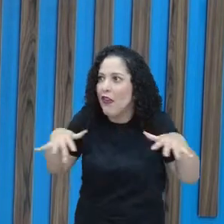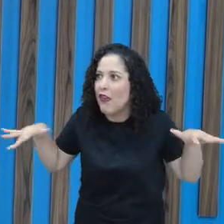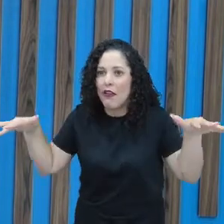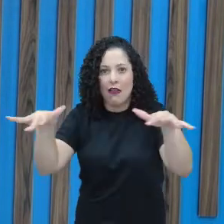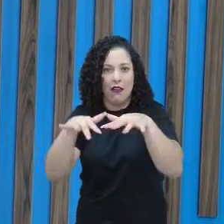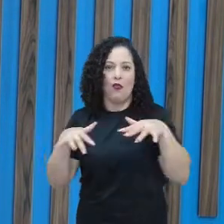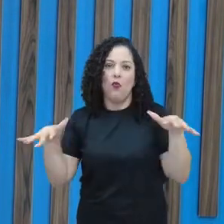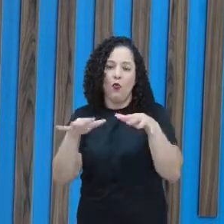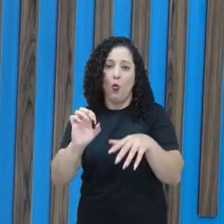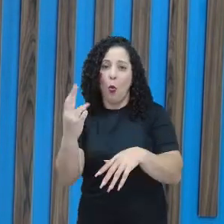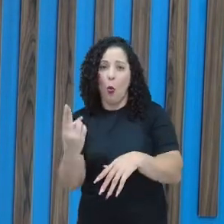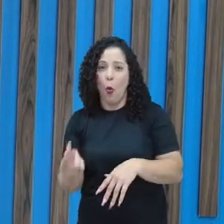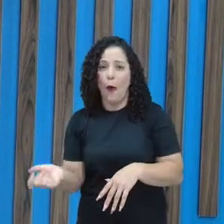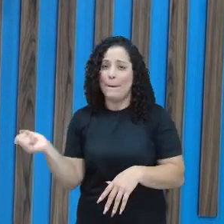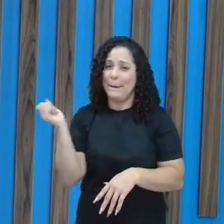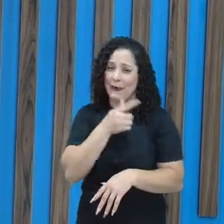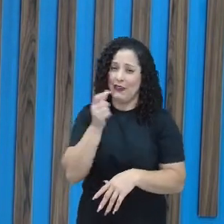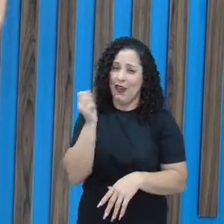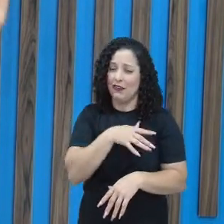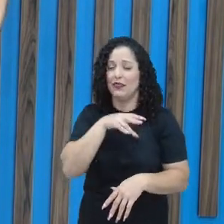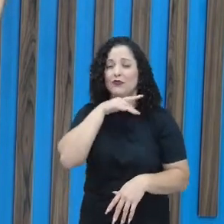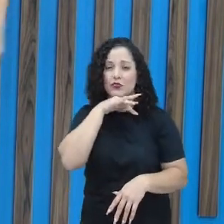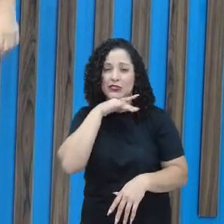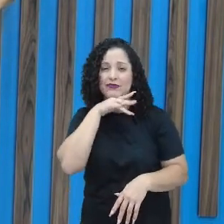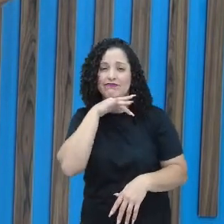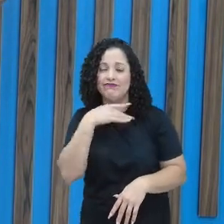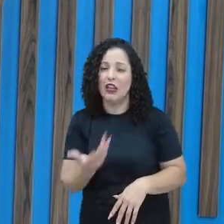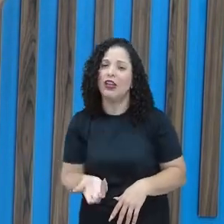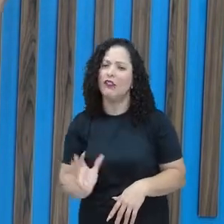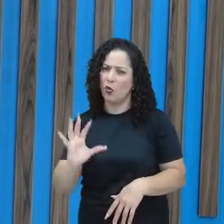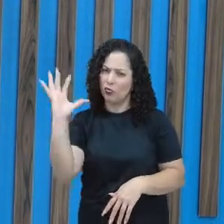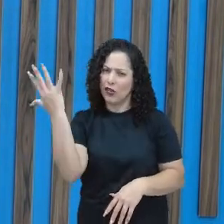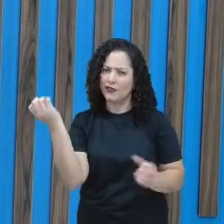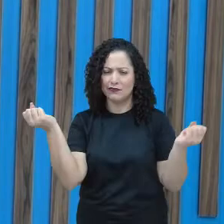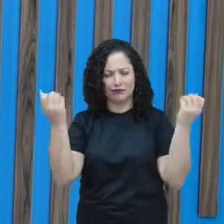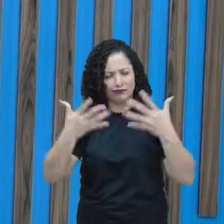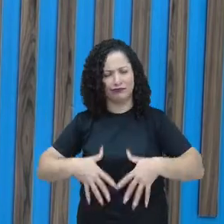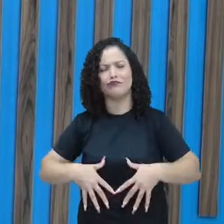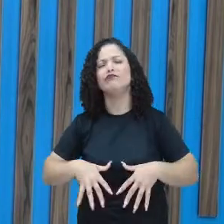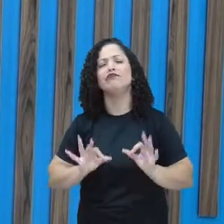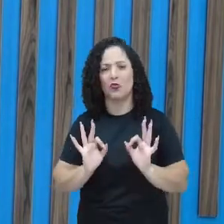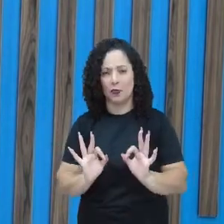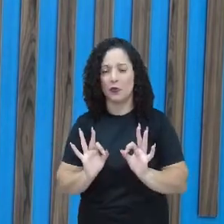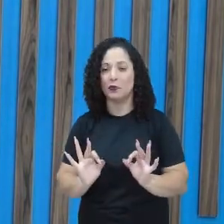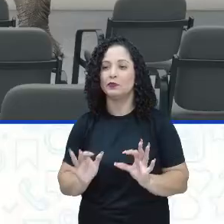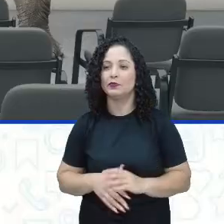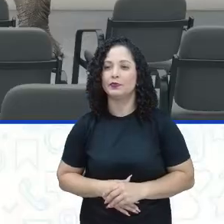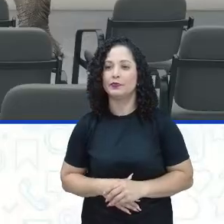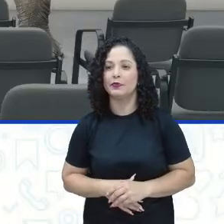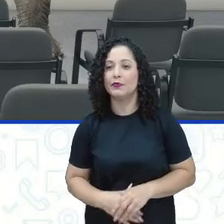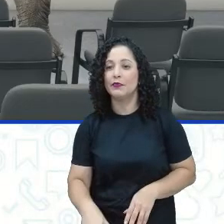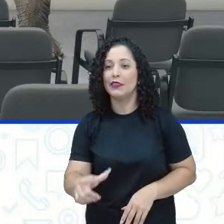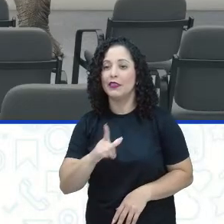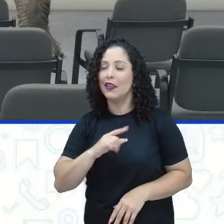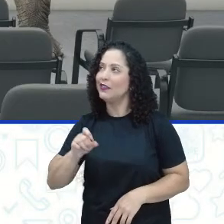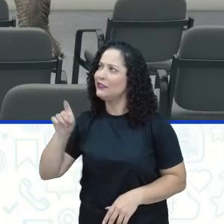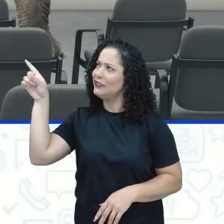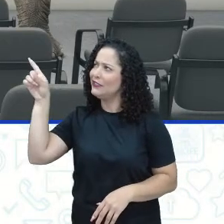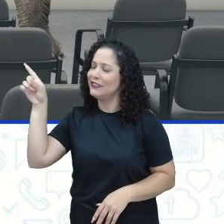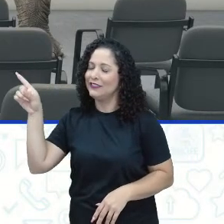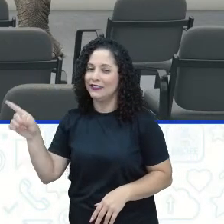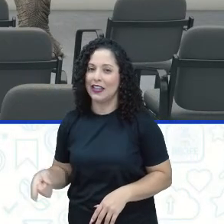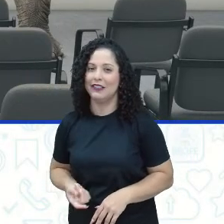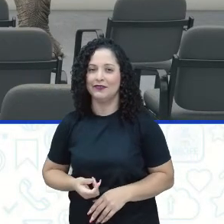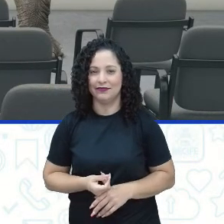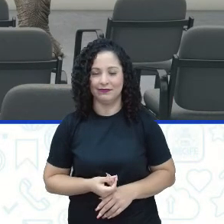pessoa contou mal a piada, porque também acontece e tudo bem, viu, gente? Ó, tem uma autoria desconhecida,